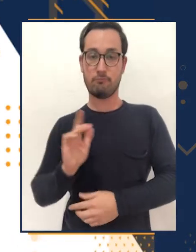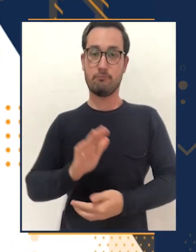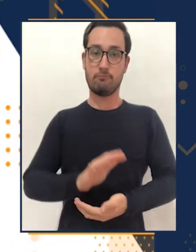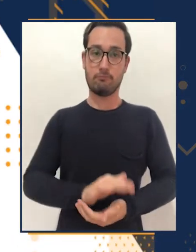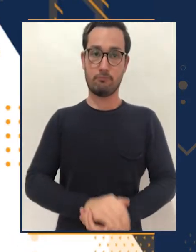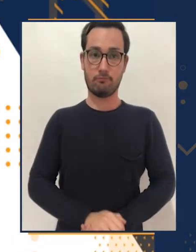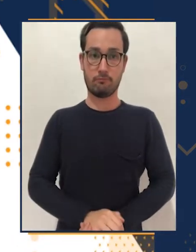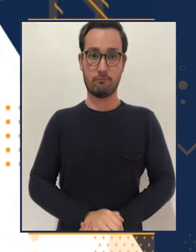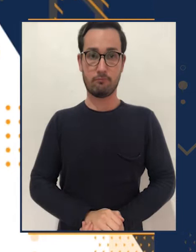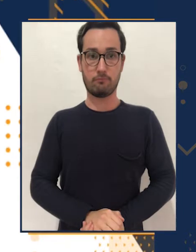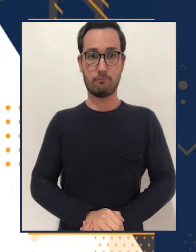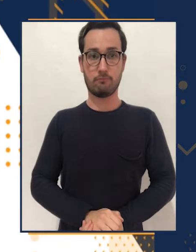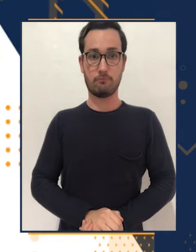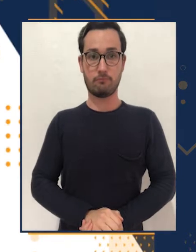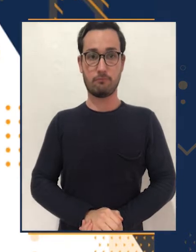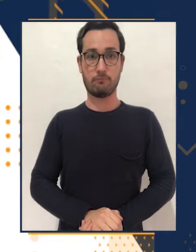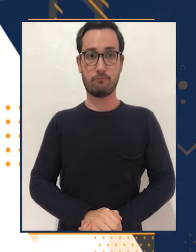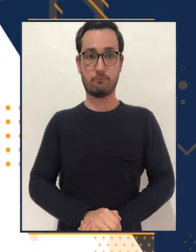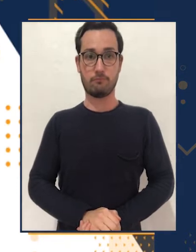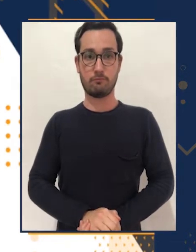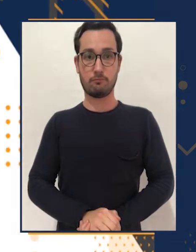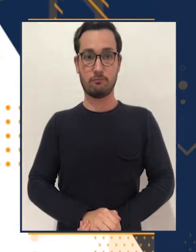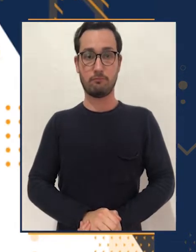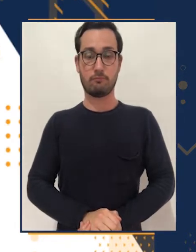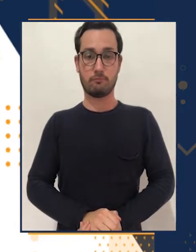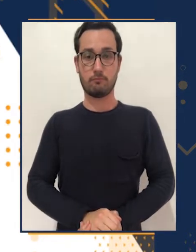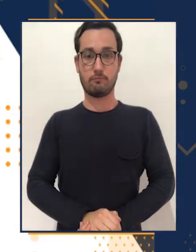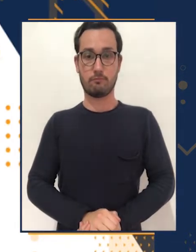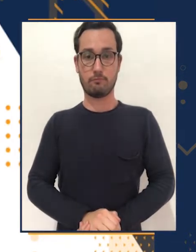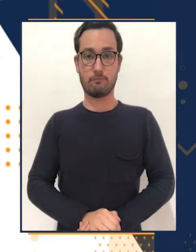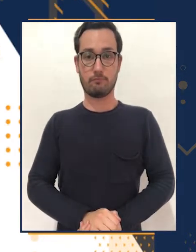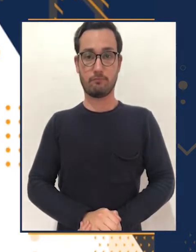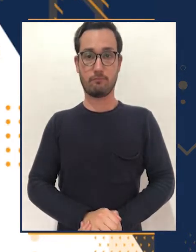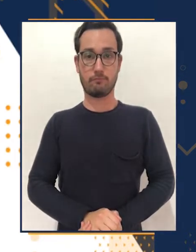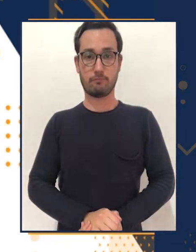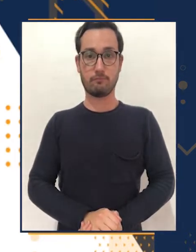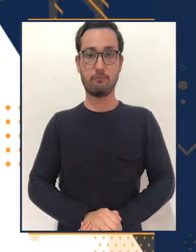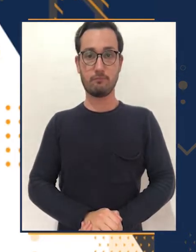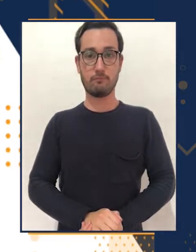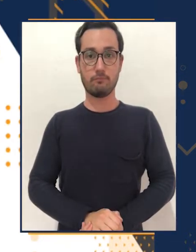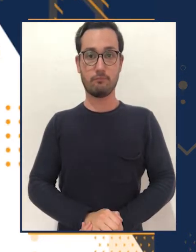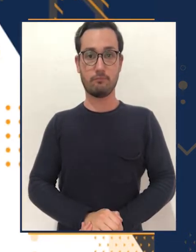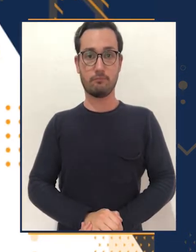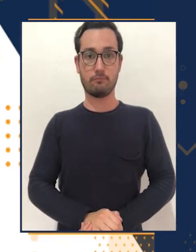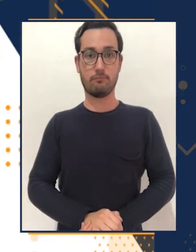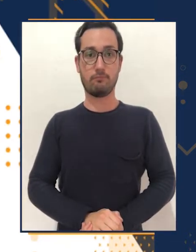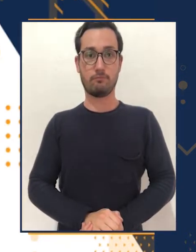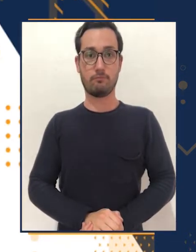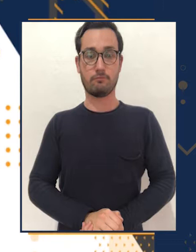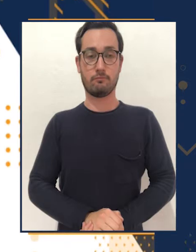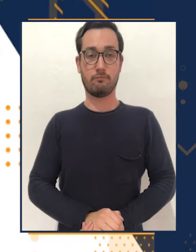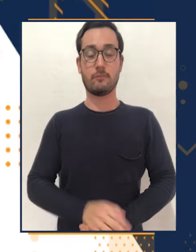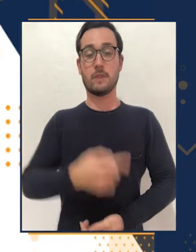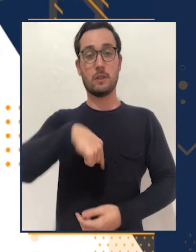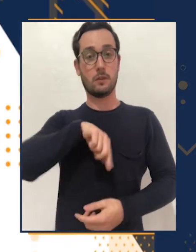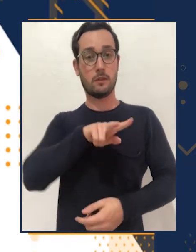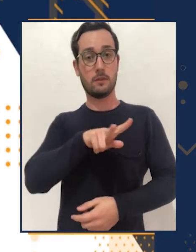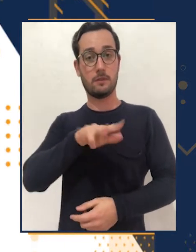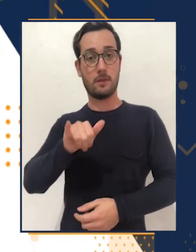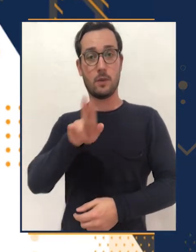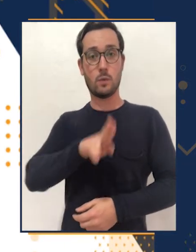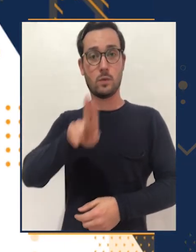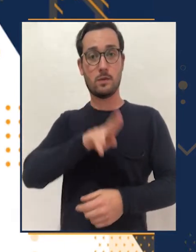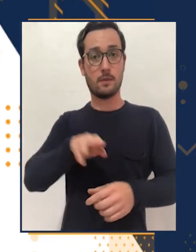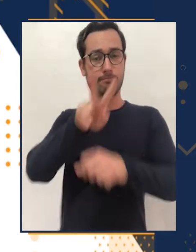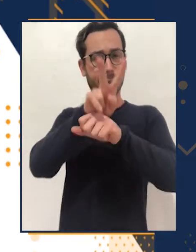em diversas aplicações, e também a gente abordará leis de Kirchhoff, que a gente vai utilizar então